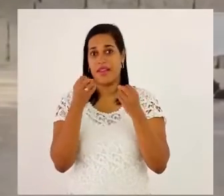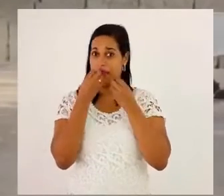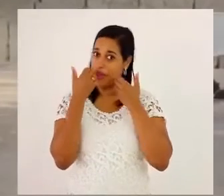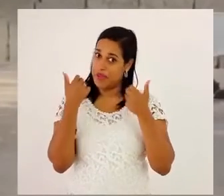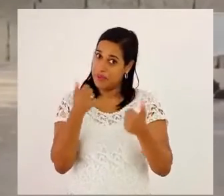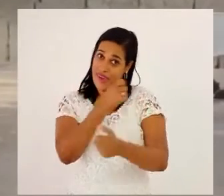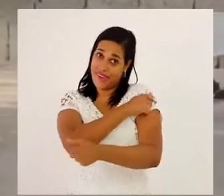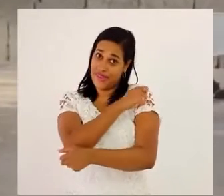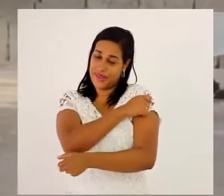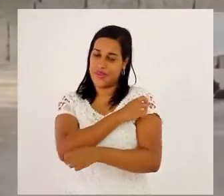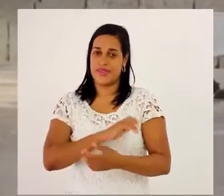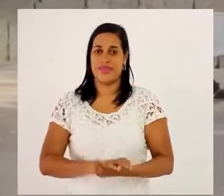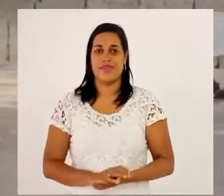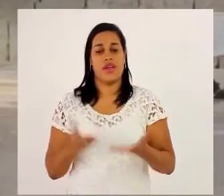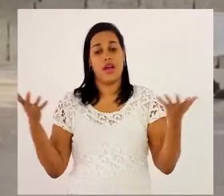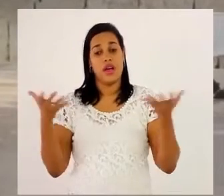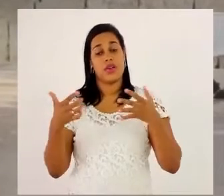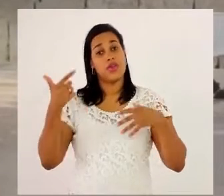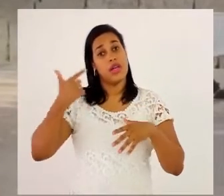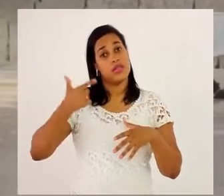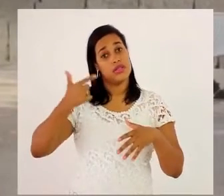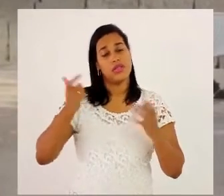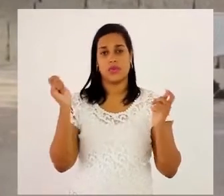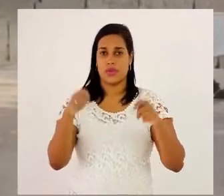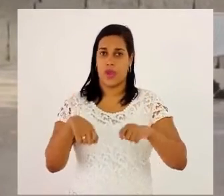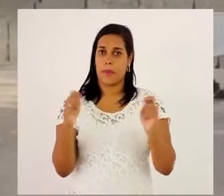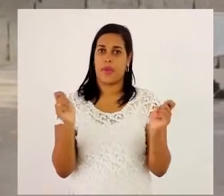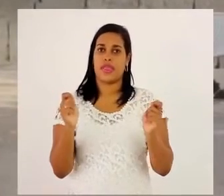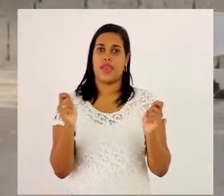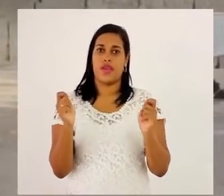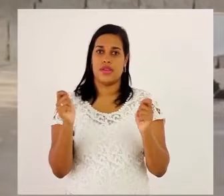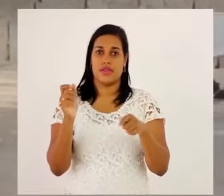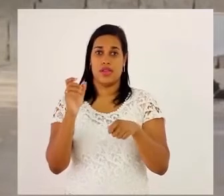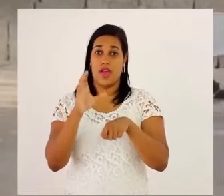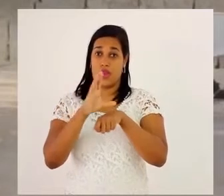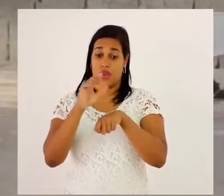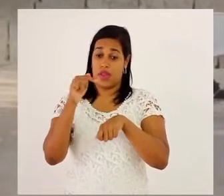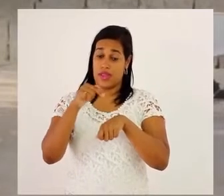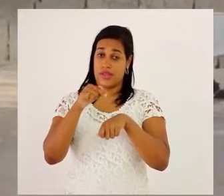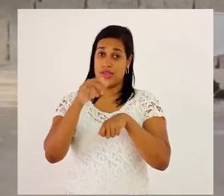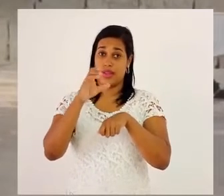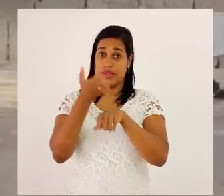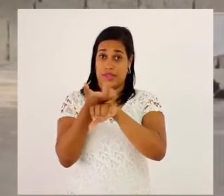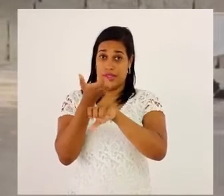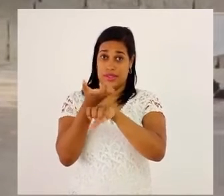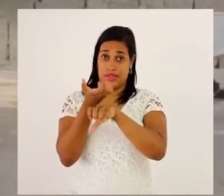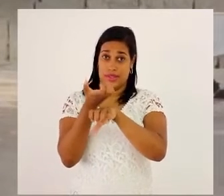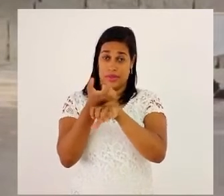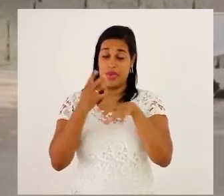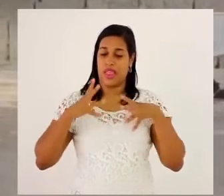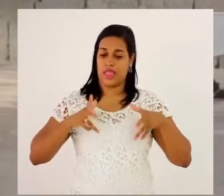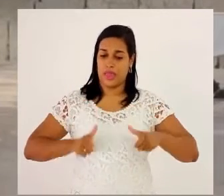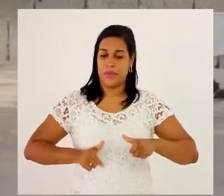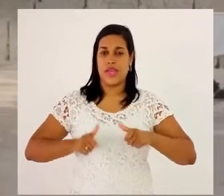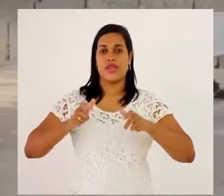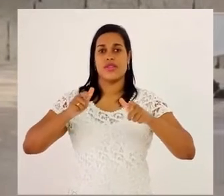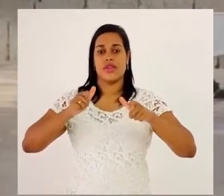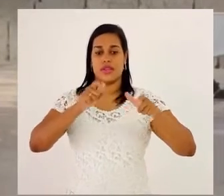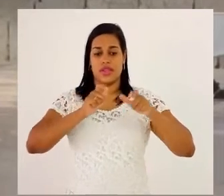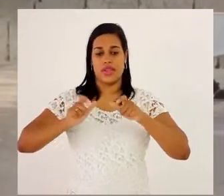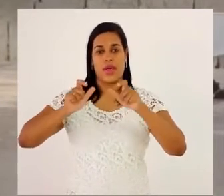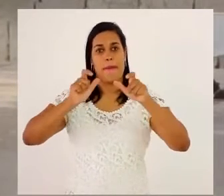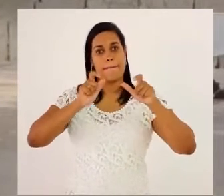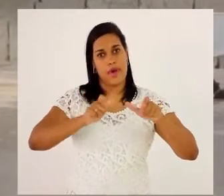bom? Hoje vamos falar da segunda competência do curso de Higiene Ocupacional, da disciplina de Higiene Ocupacional. E nessa segunda